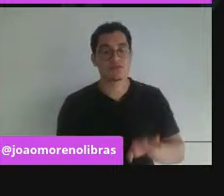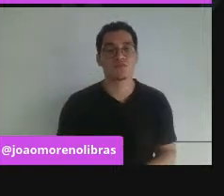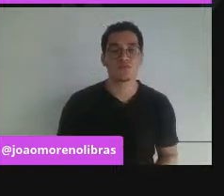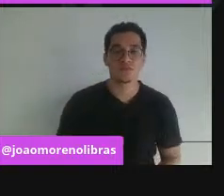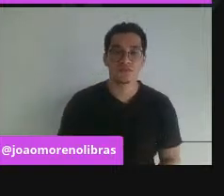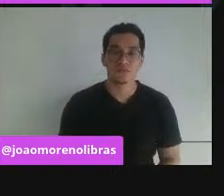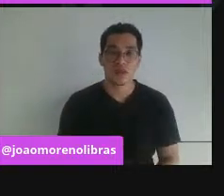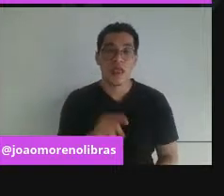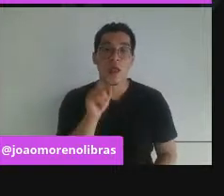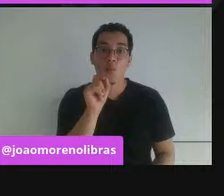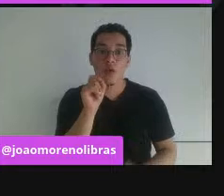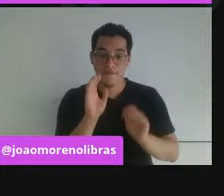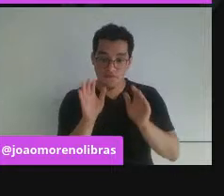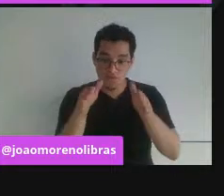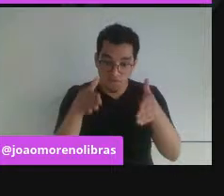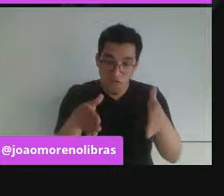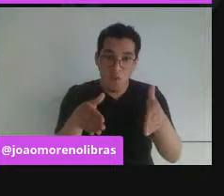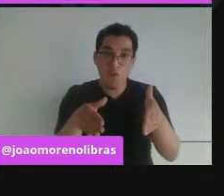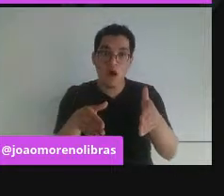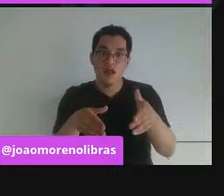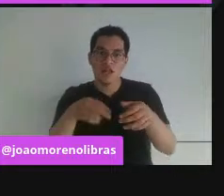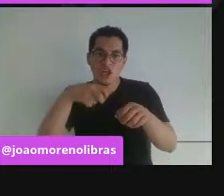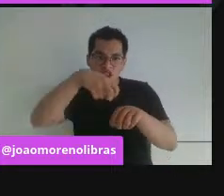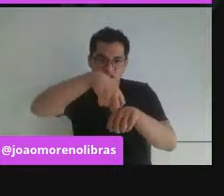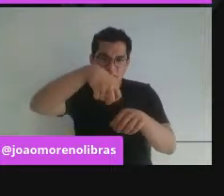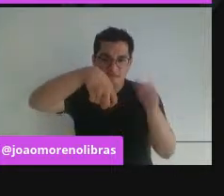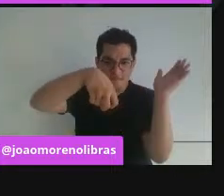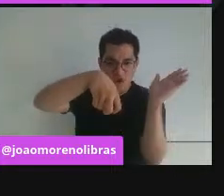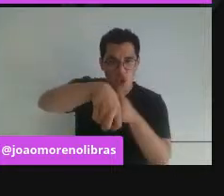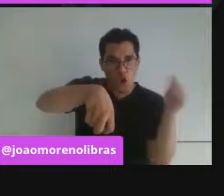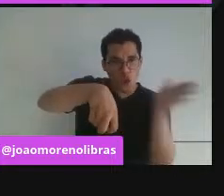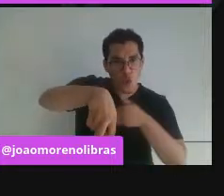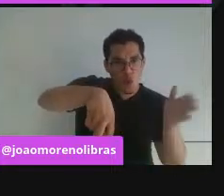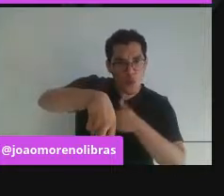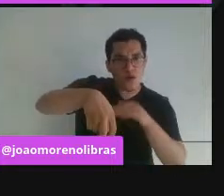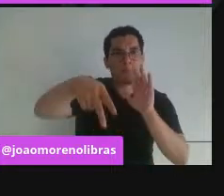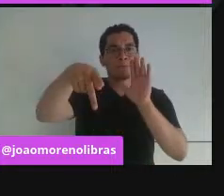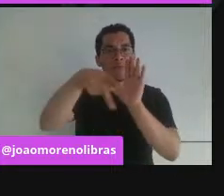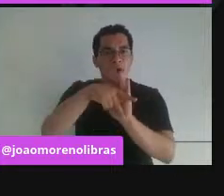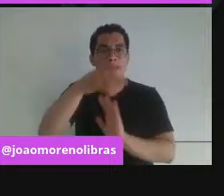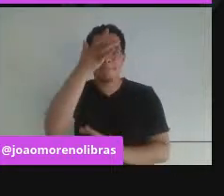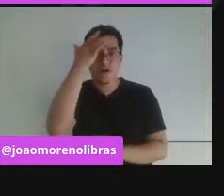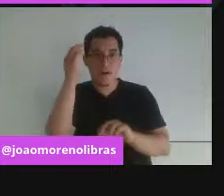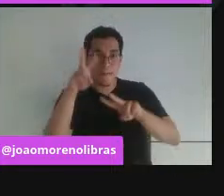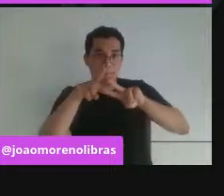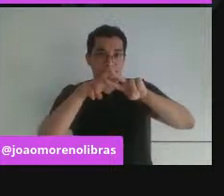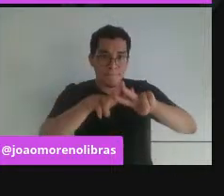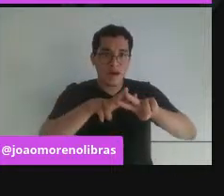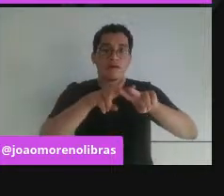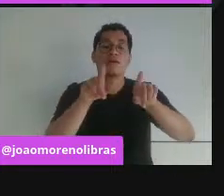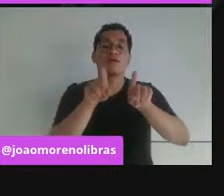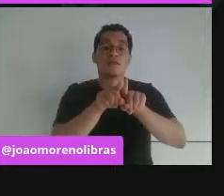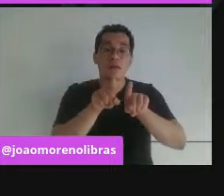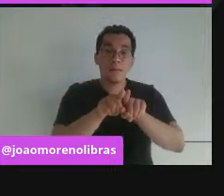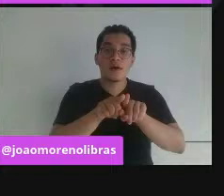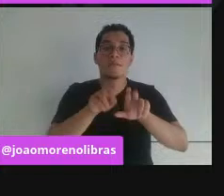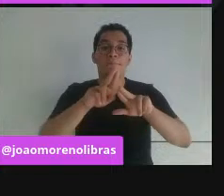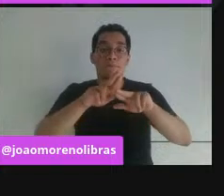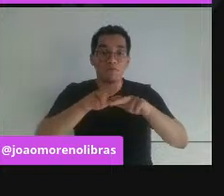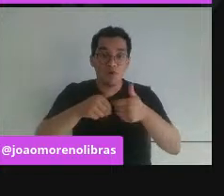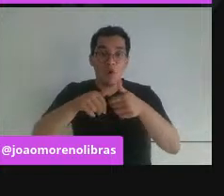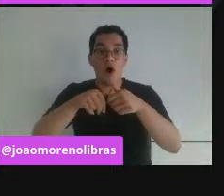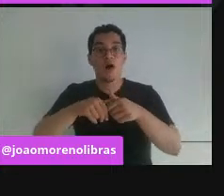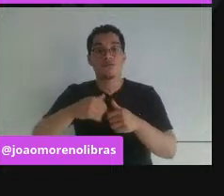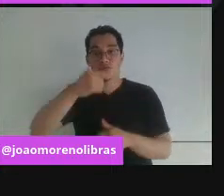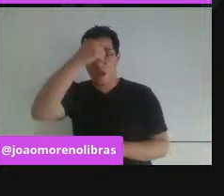Focaliza torturas sofridas por presidiárias, malgrado a afirmação do então ministro de Justiça e Segurança Pública, que